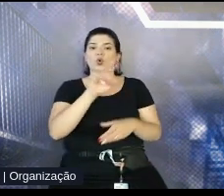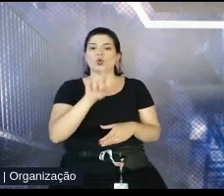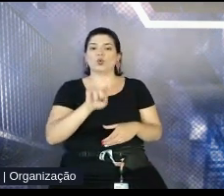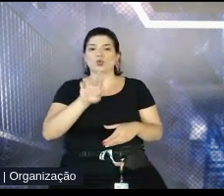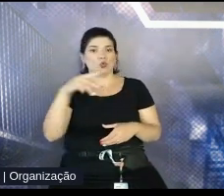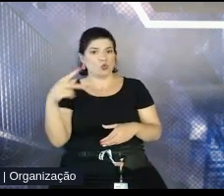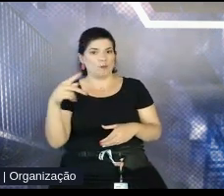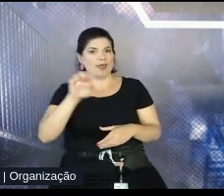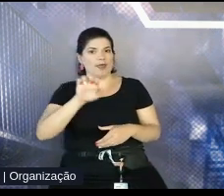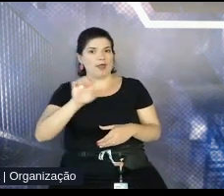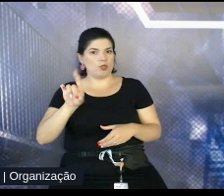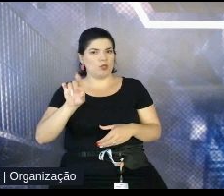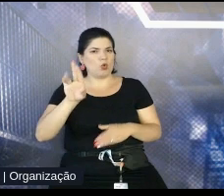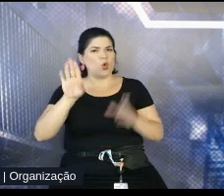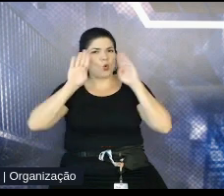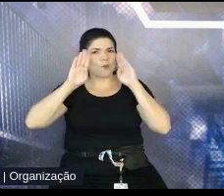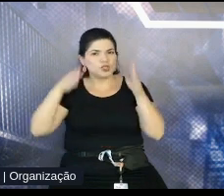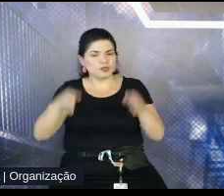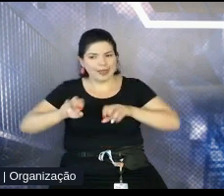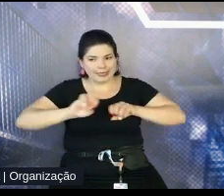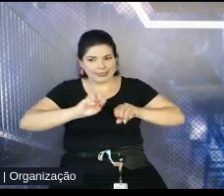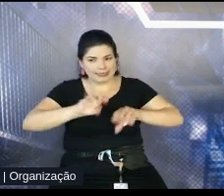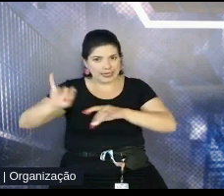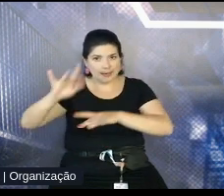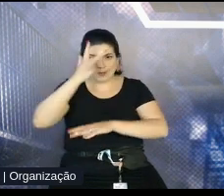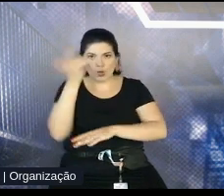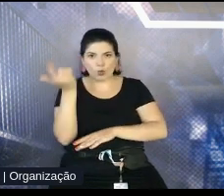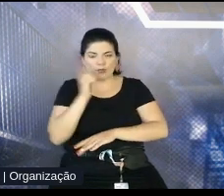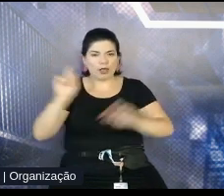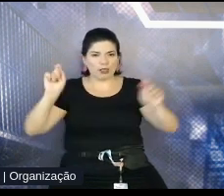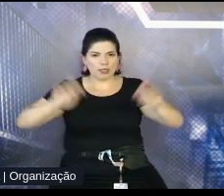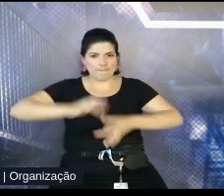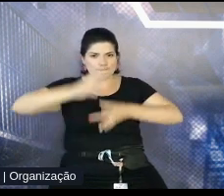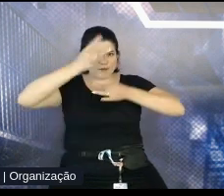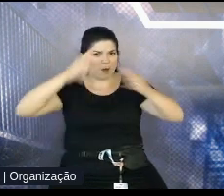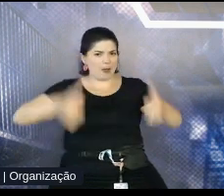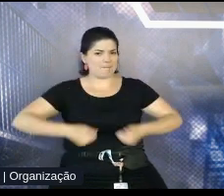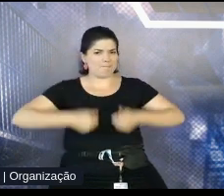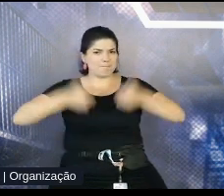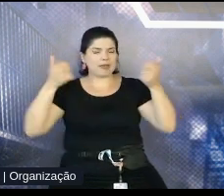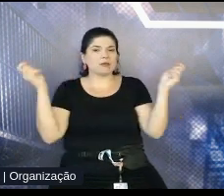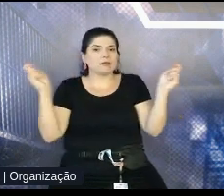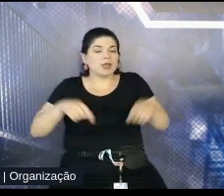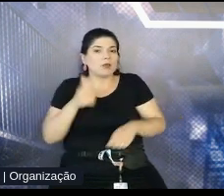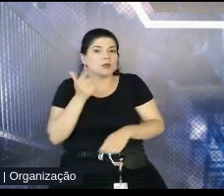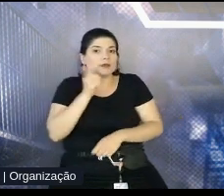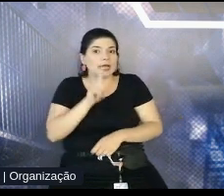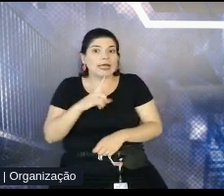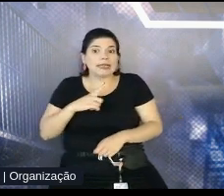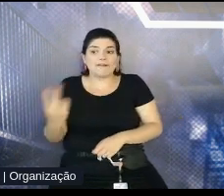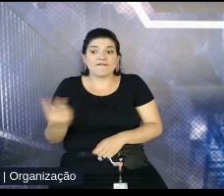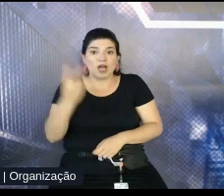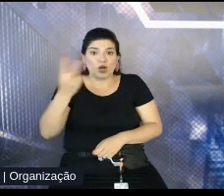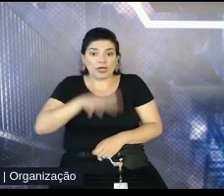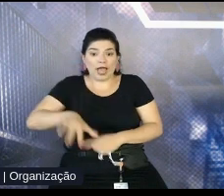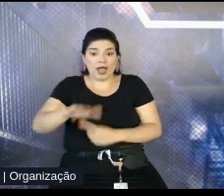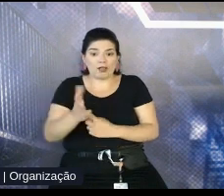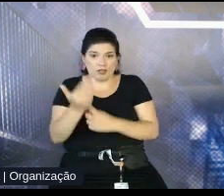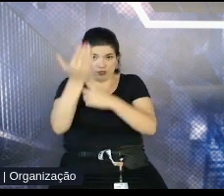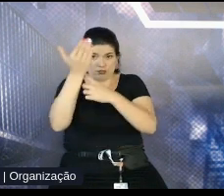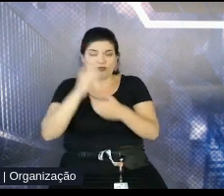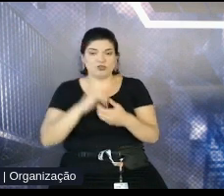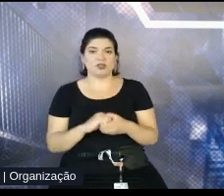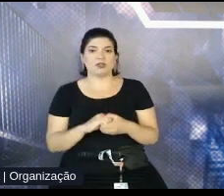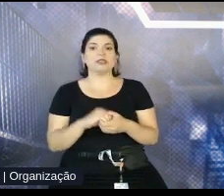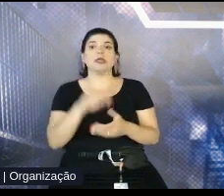formar pessoas e times capazes de performarem bem e aumentar a geração de valor nos cenários desafiadores da tecnologia. Então, dentro da